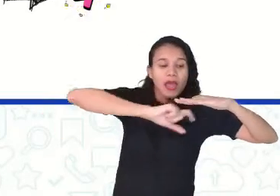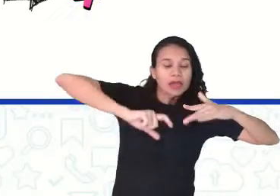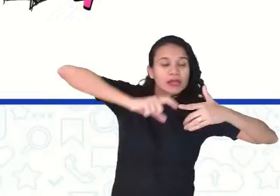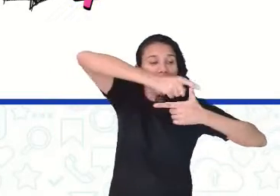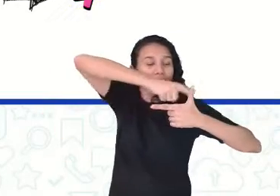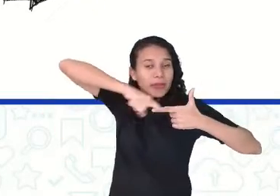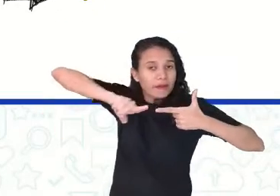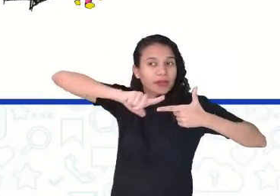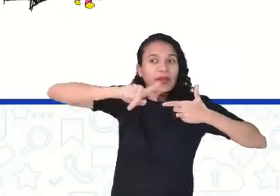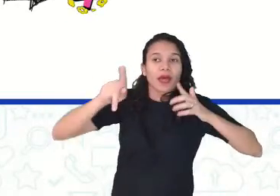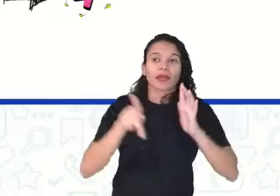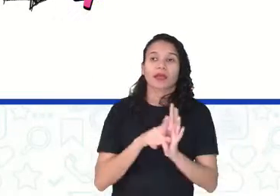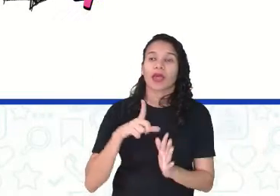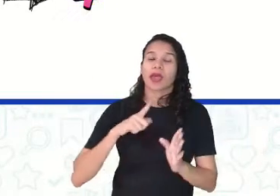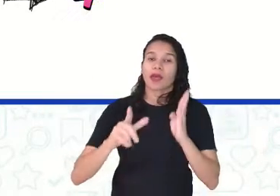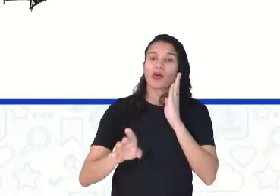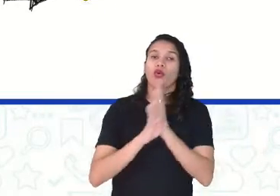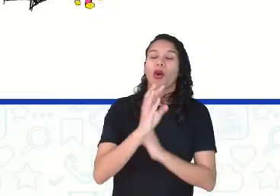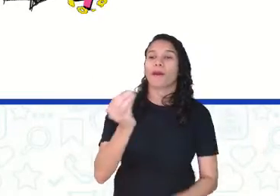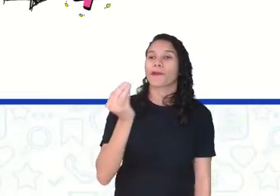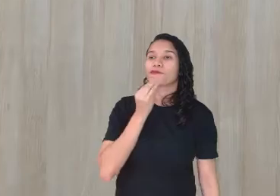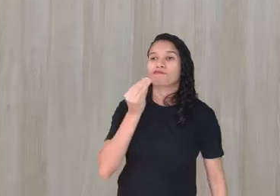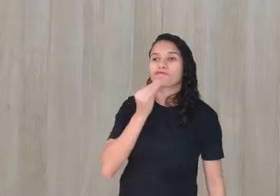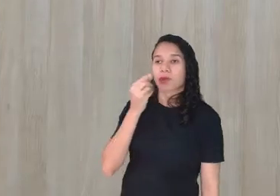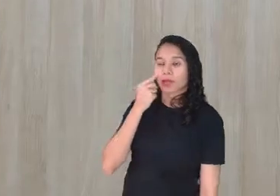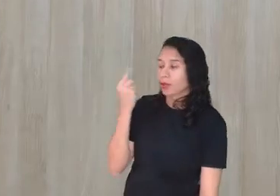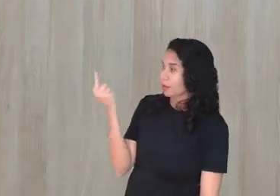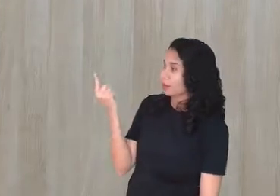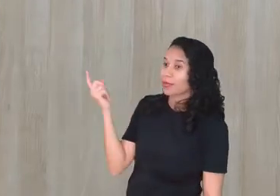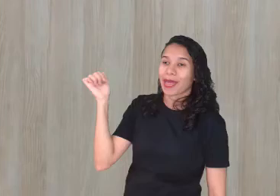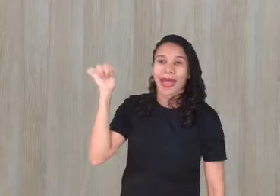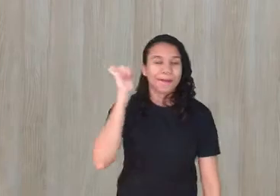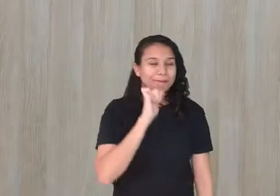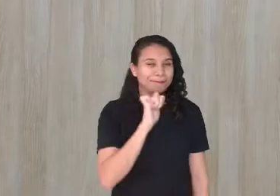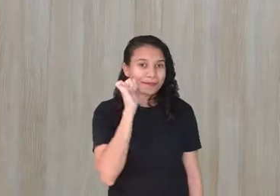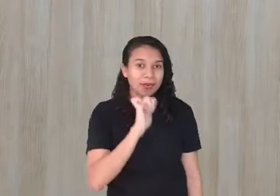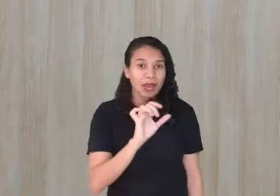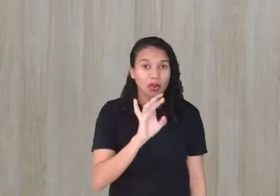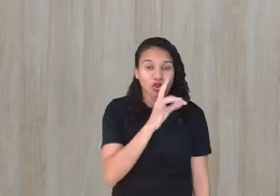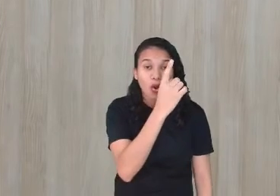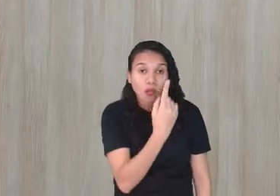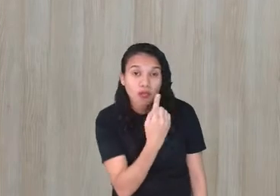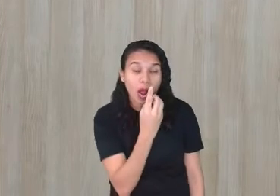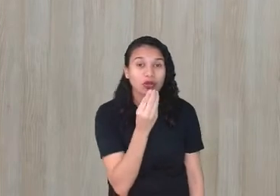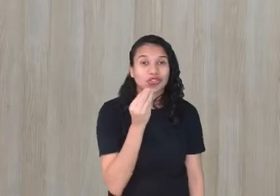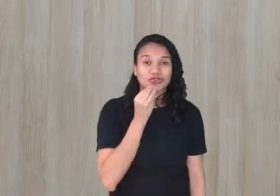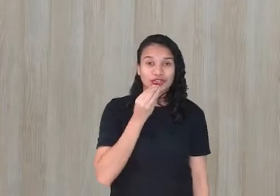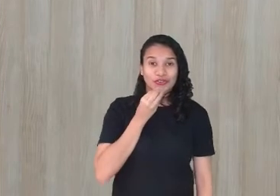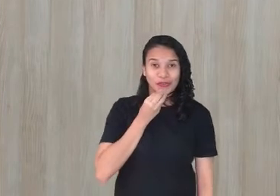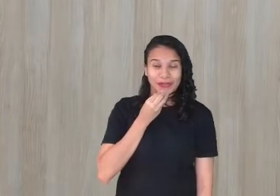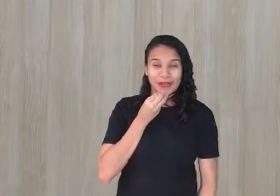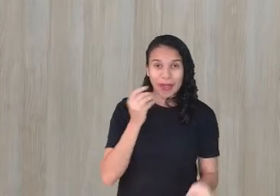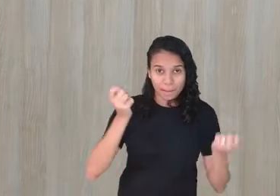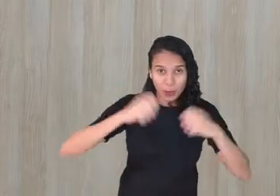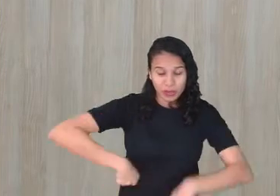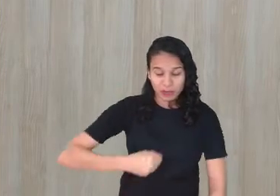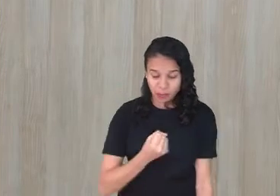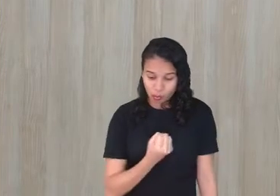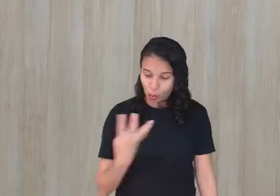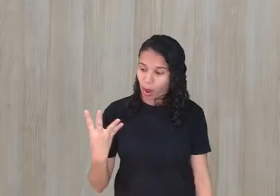de probabilidade. Ó, o caso favorável é apenas a garotinha lá, ó. Só tem uma chance, tá vendo? E os possíveis eu